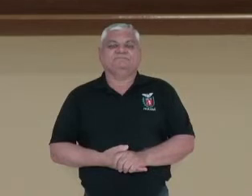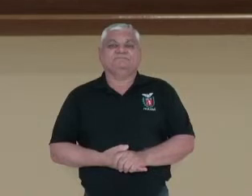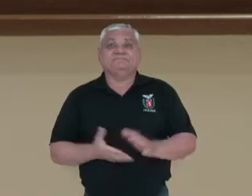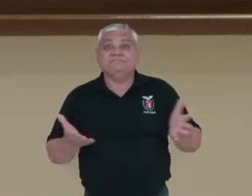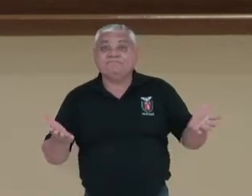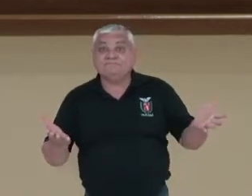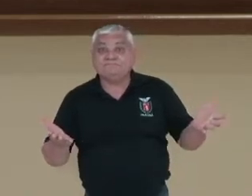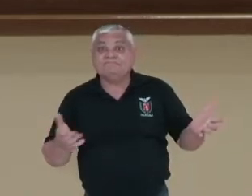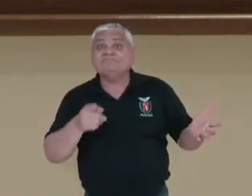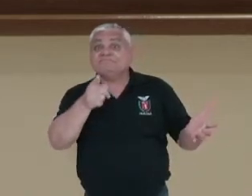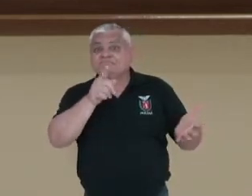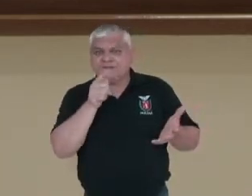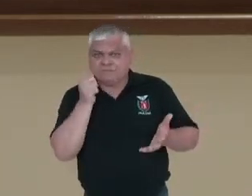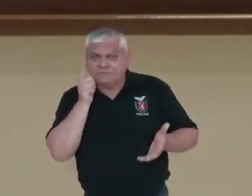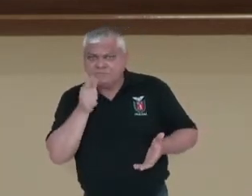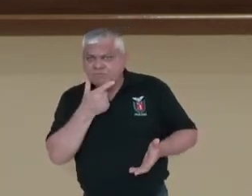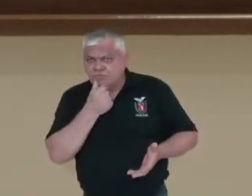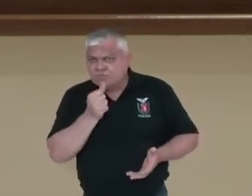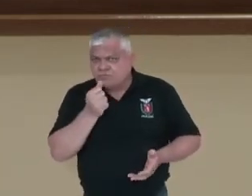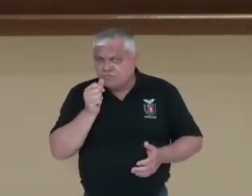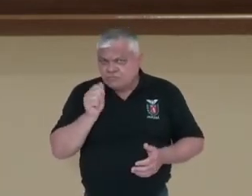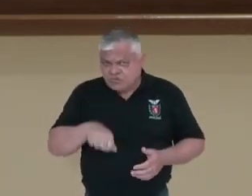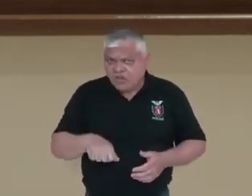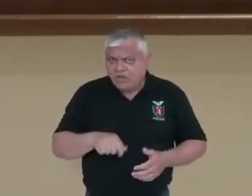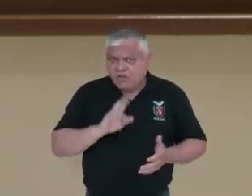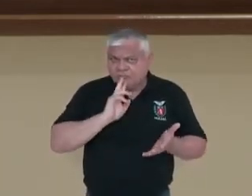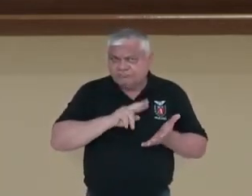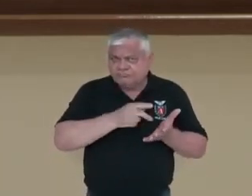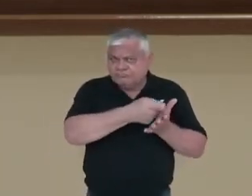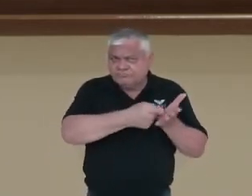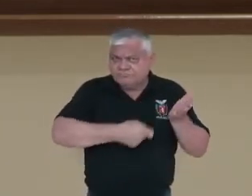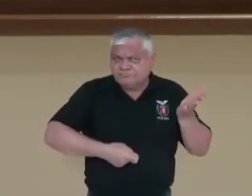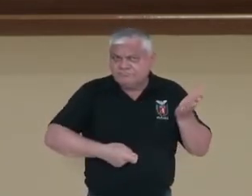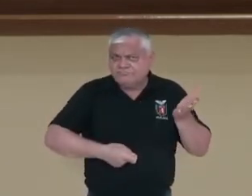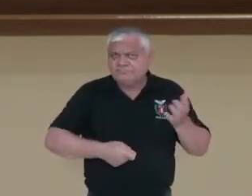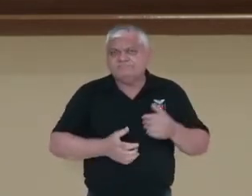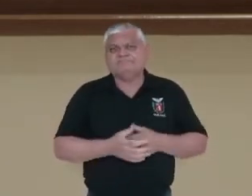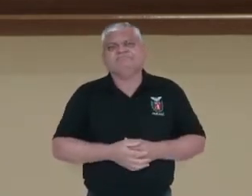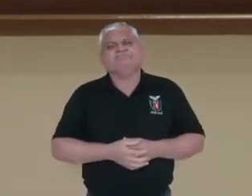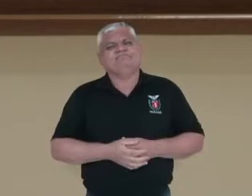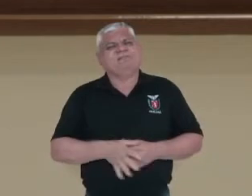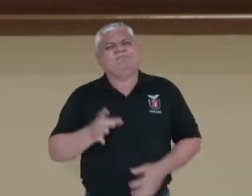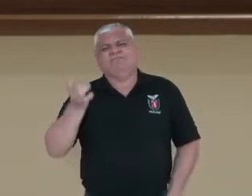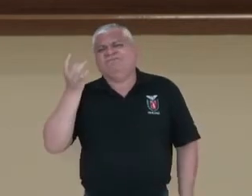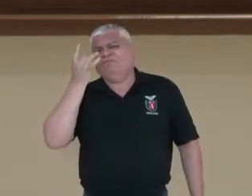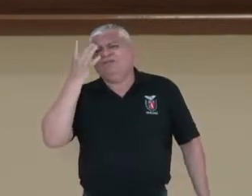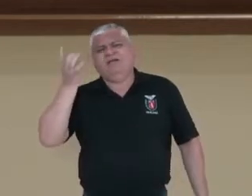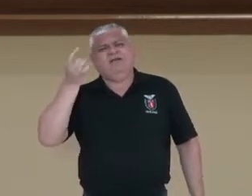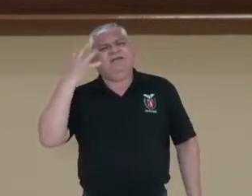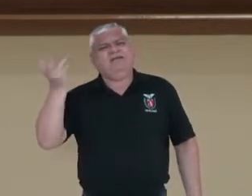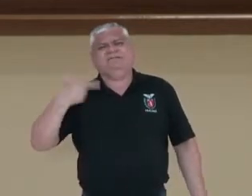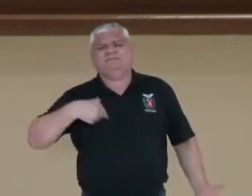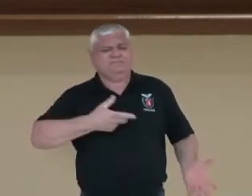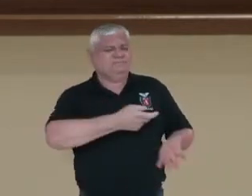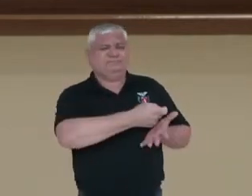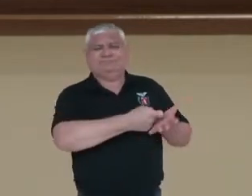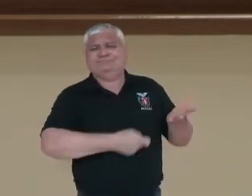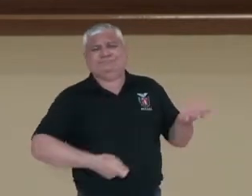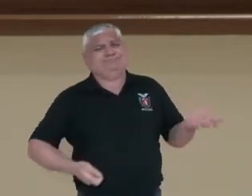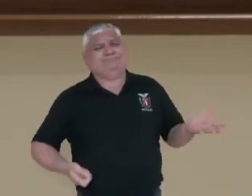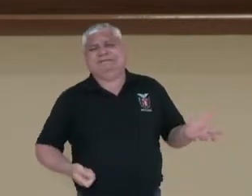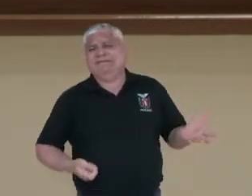E aí, meu querido, e aí, minha querida? Já resolveram a questão? Tava muito fácil essa questão,